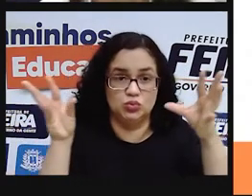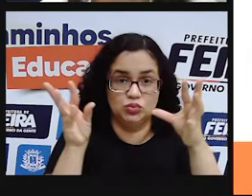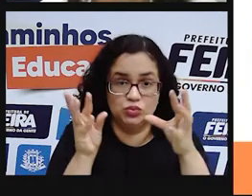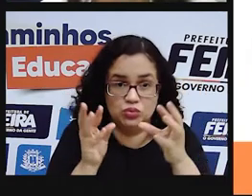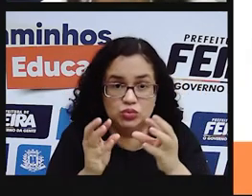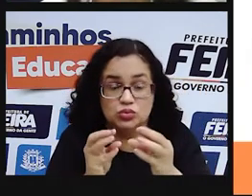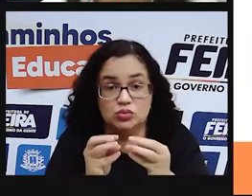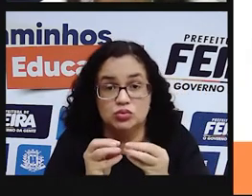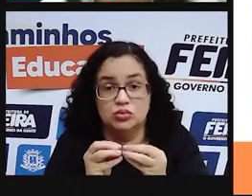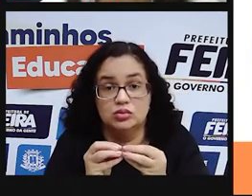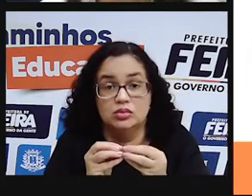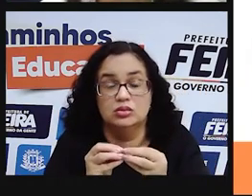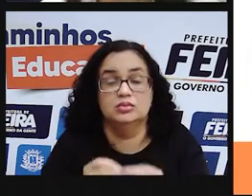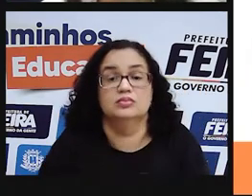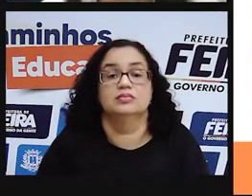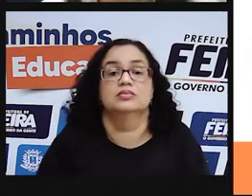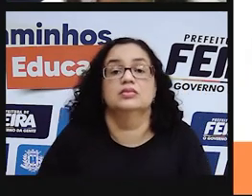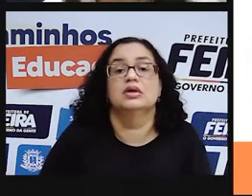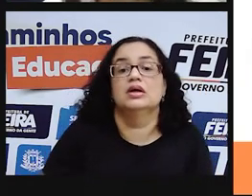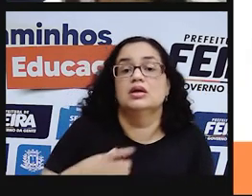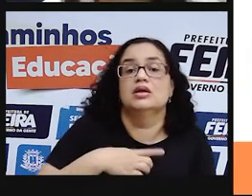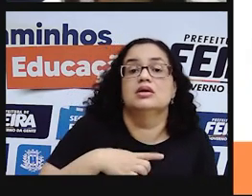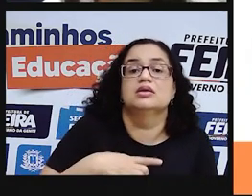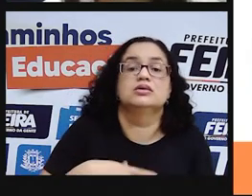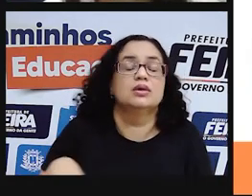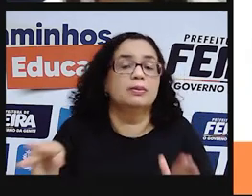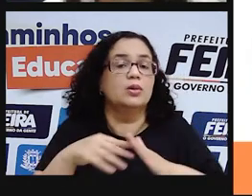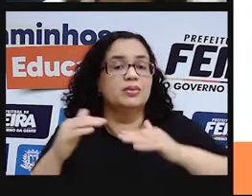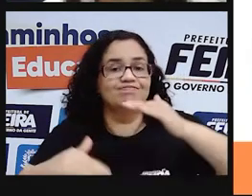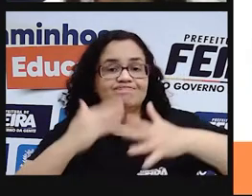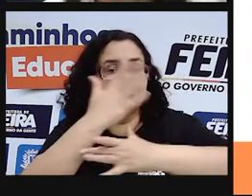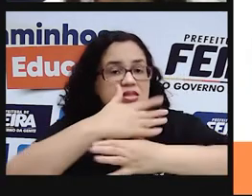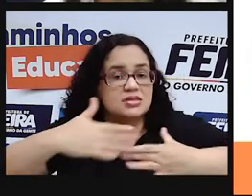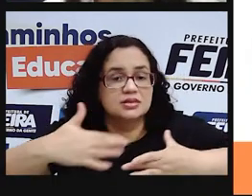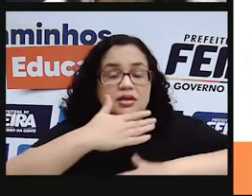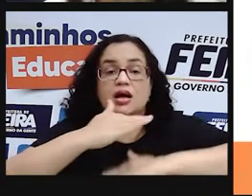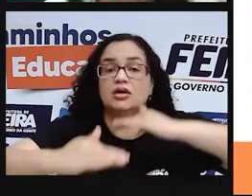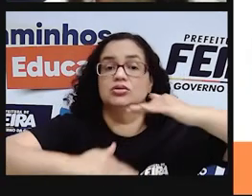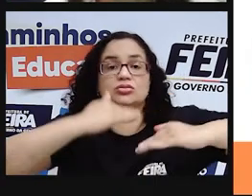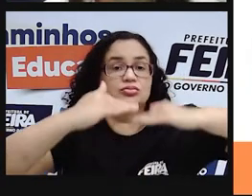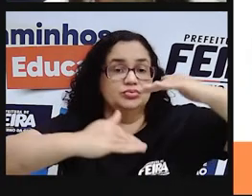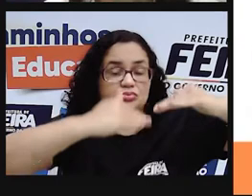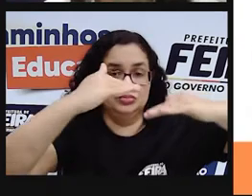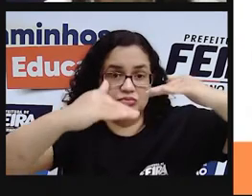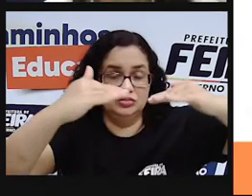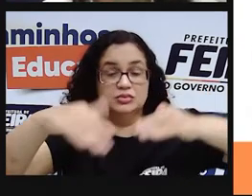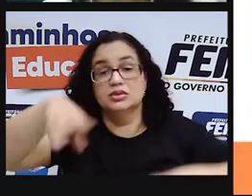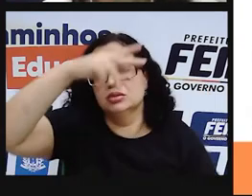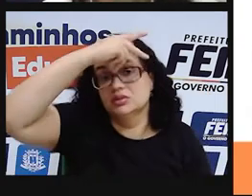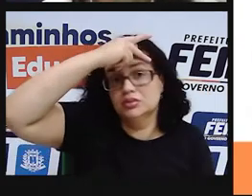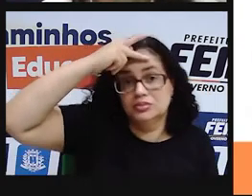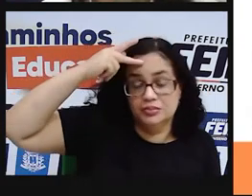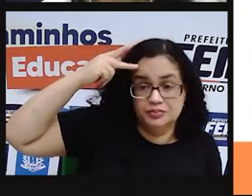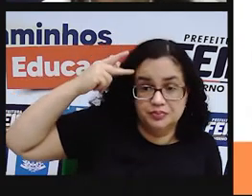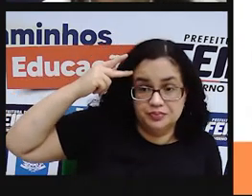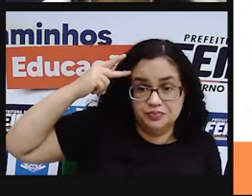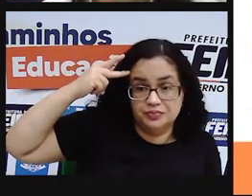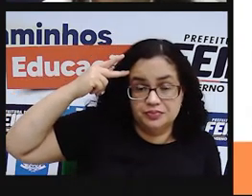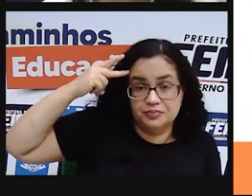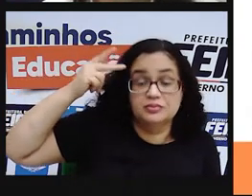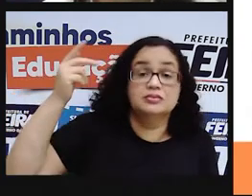provocada pelo pela própria urbanização da cidade né e pelas ações humanas